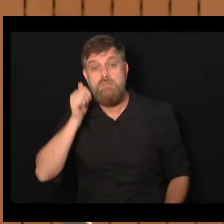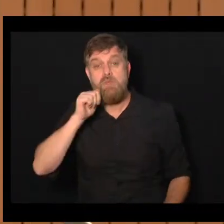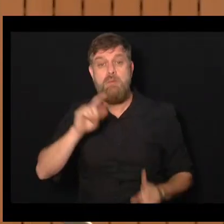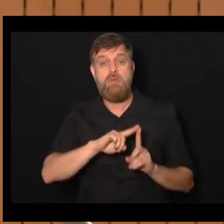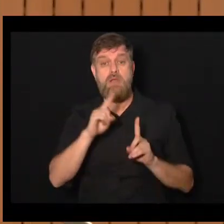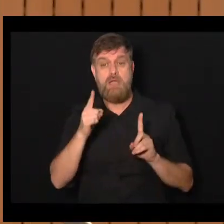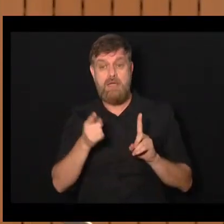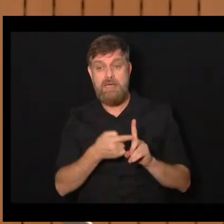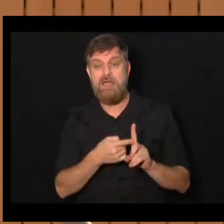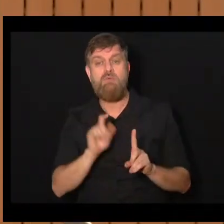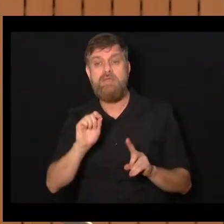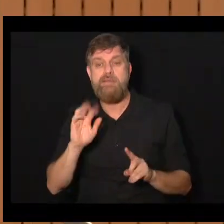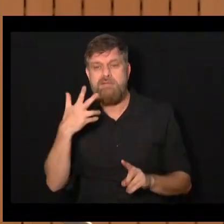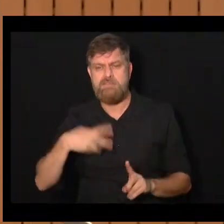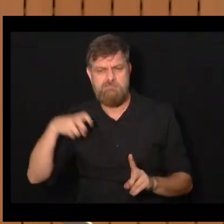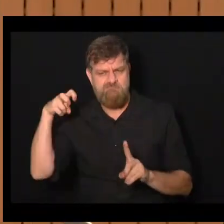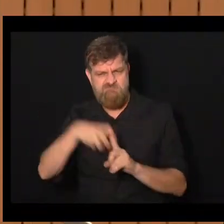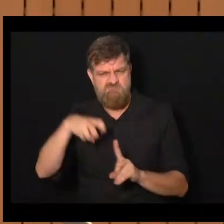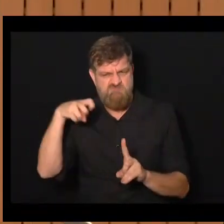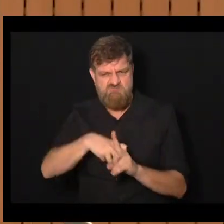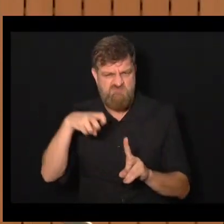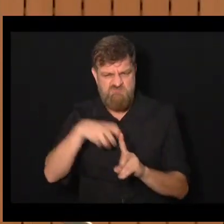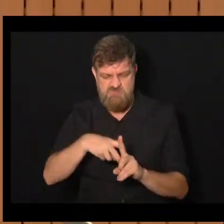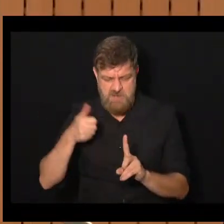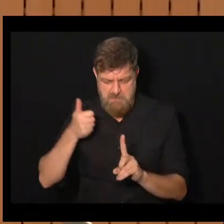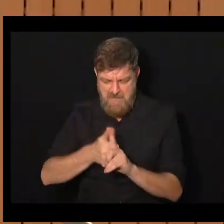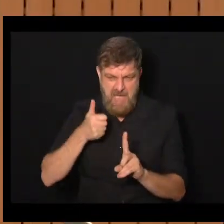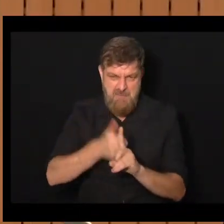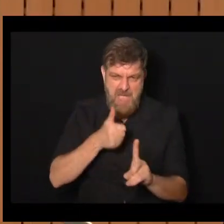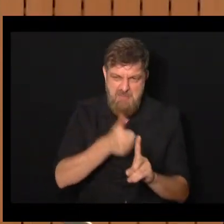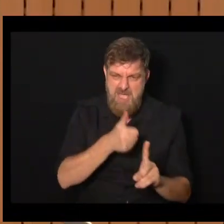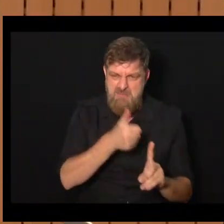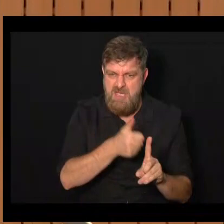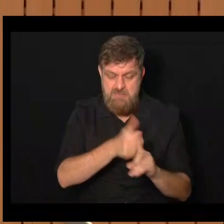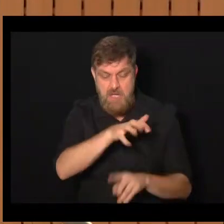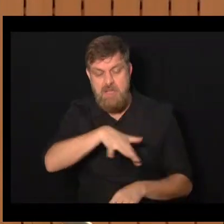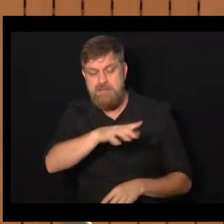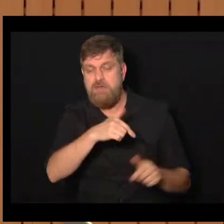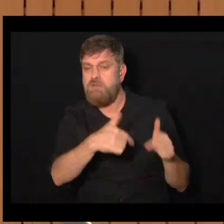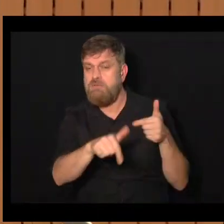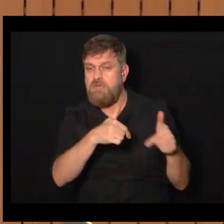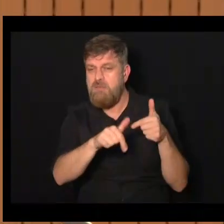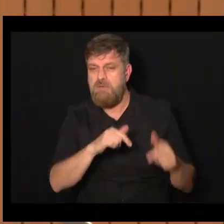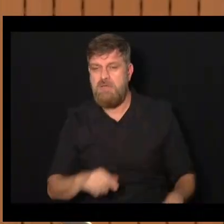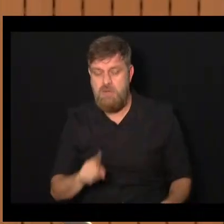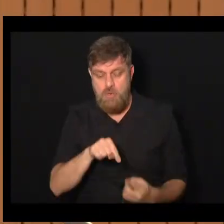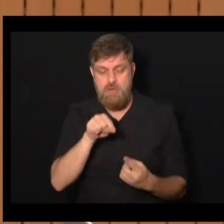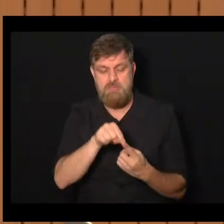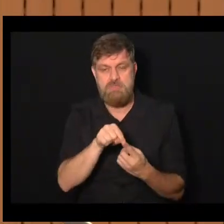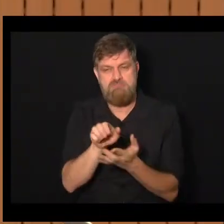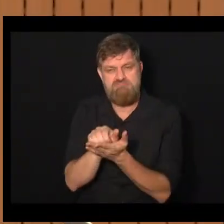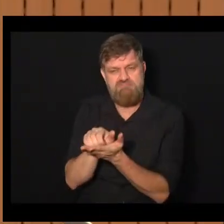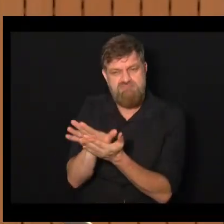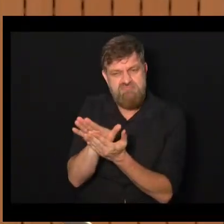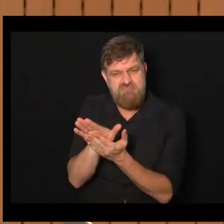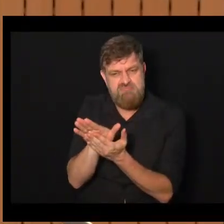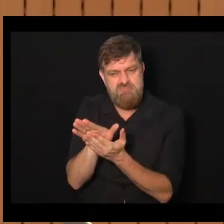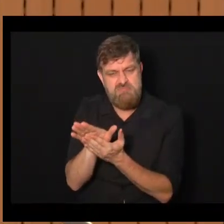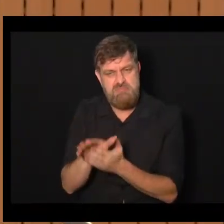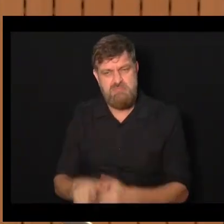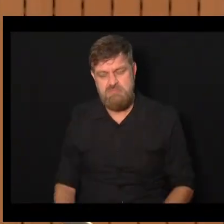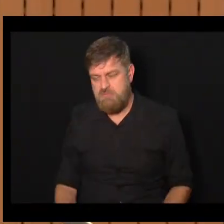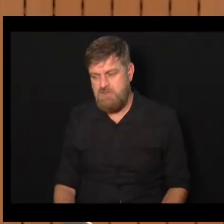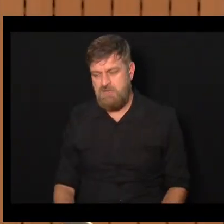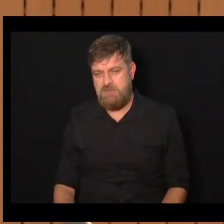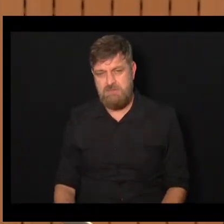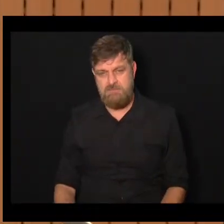ela passa a ser perseguida sistematicamente dentro do espaço do trabalho, forçando, então, ela a pedir